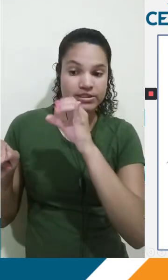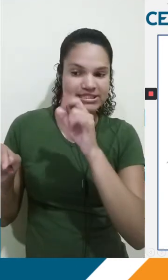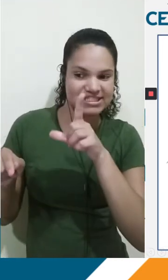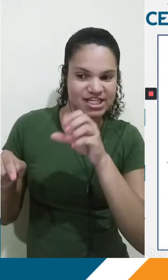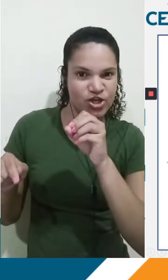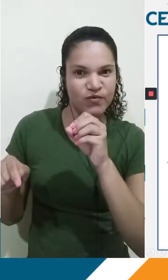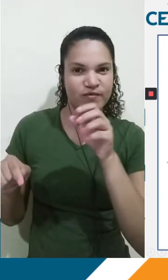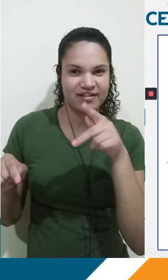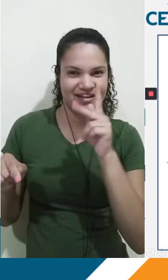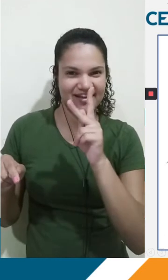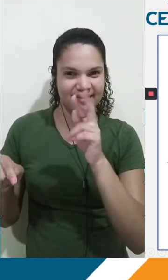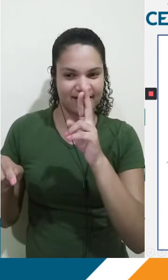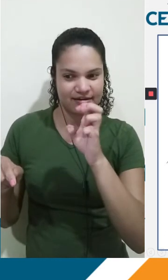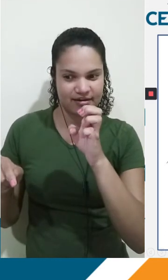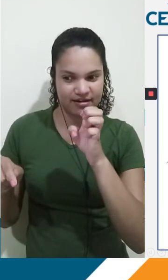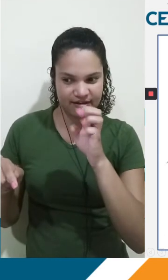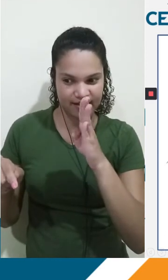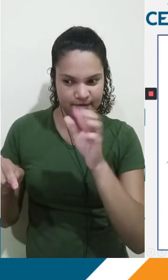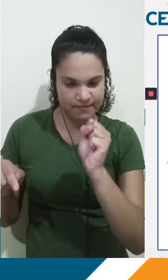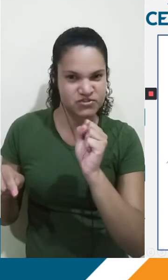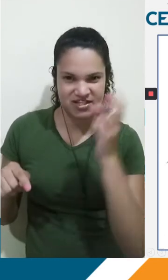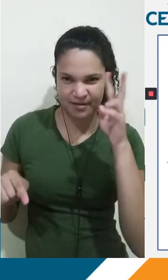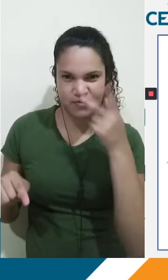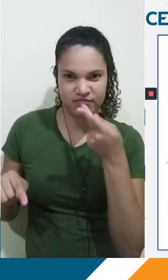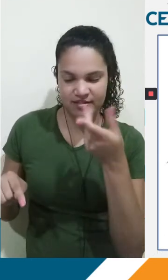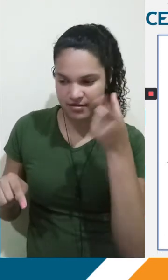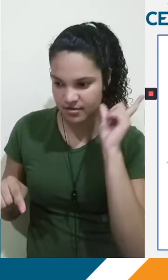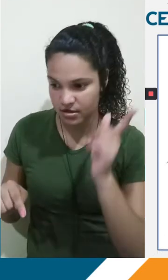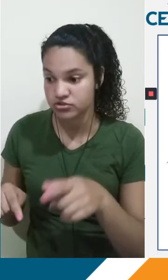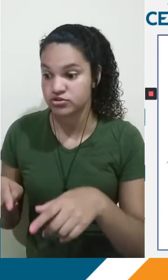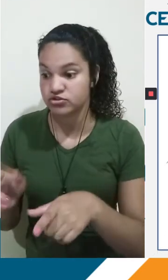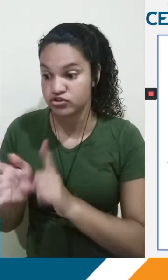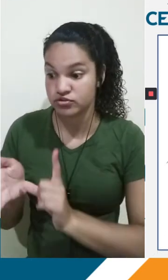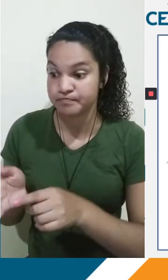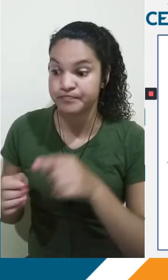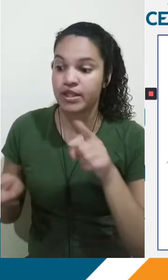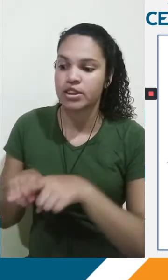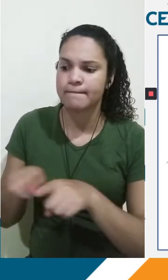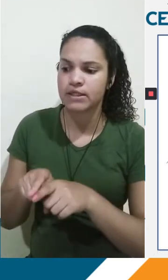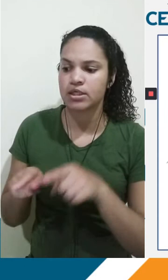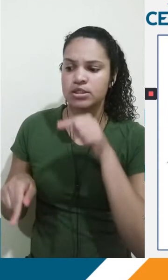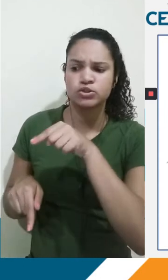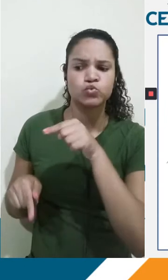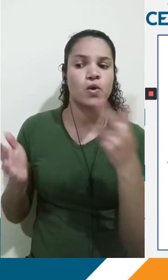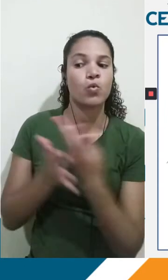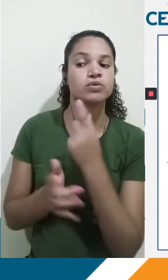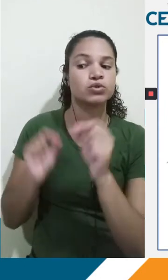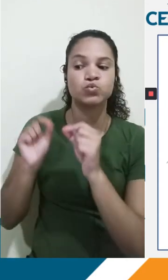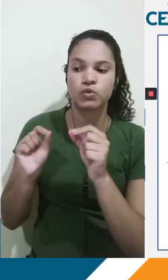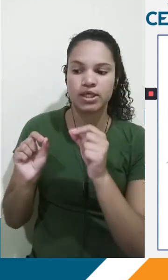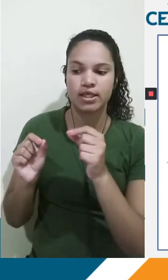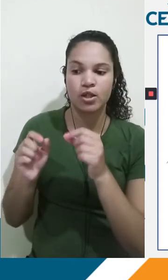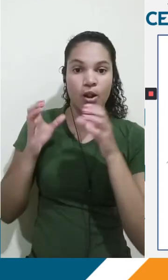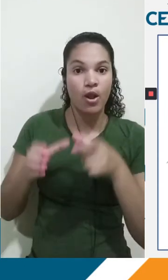cadeia respiratória de elétrons ocorrem, né? Essas reações ocorrem